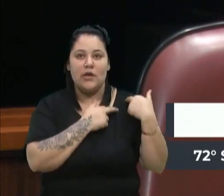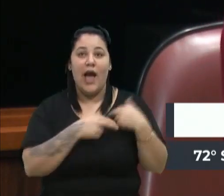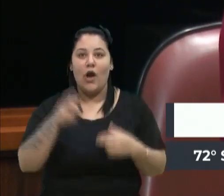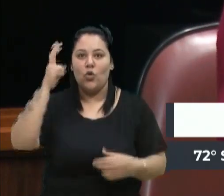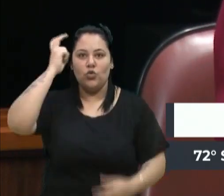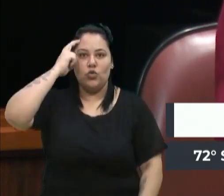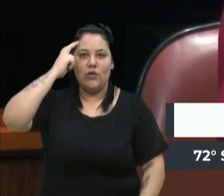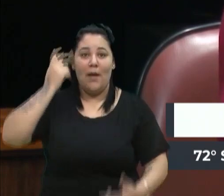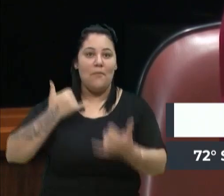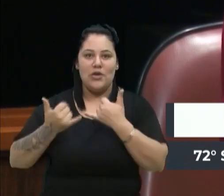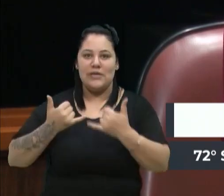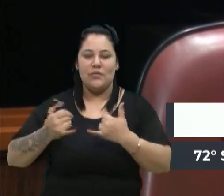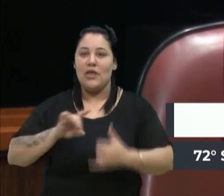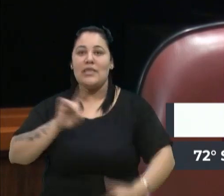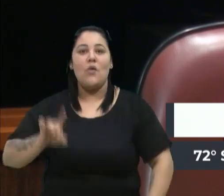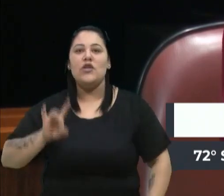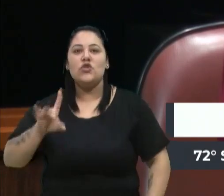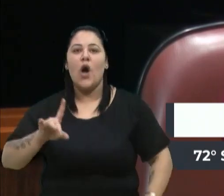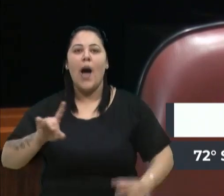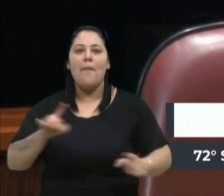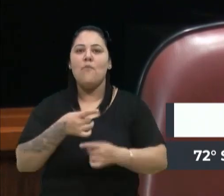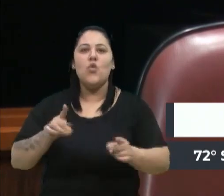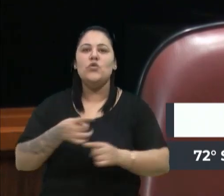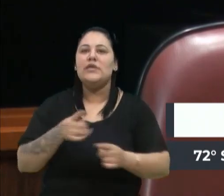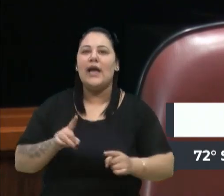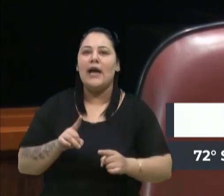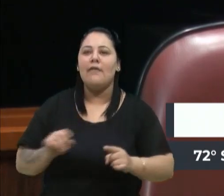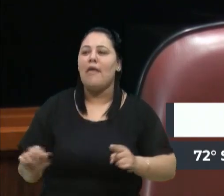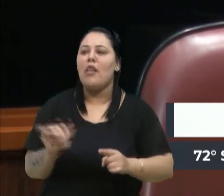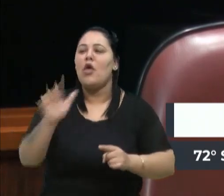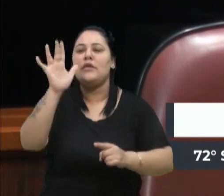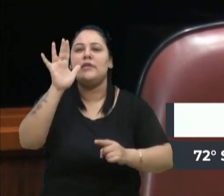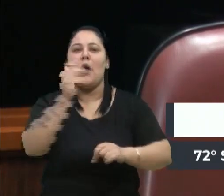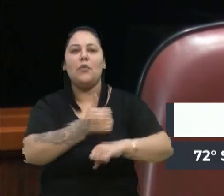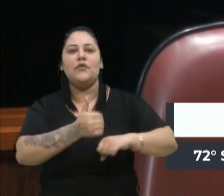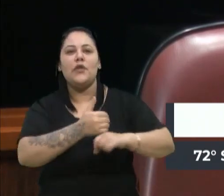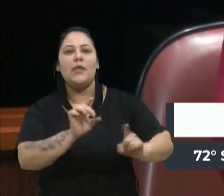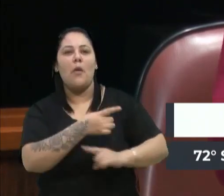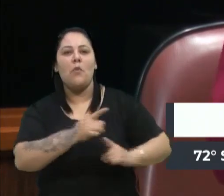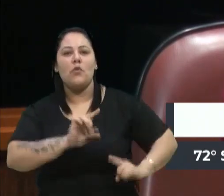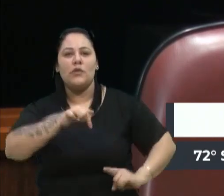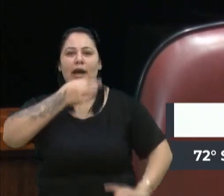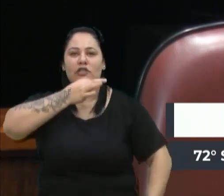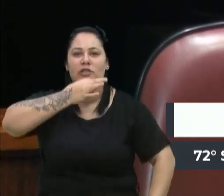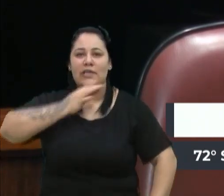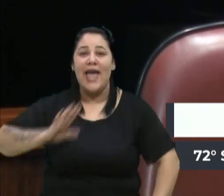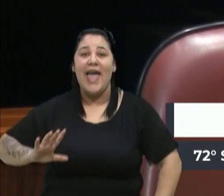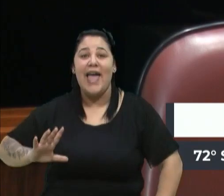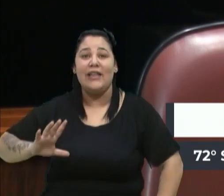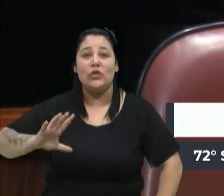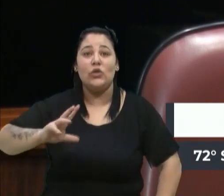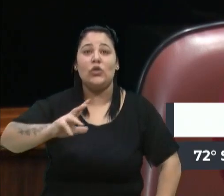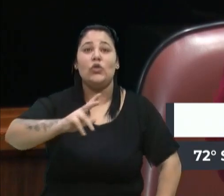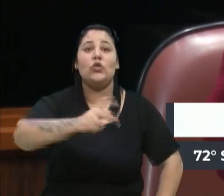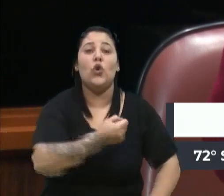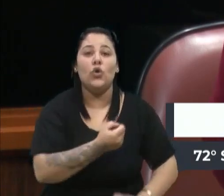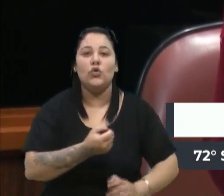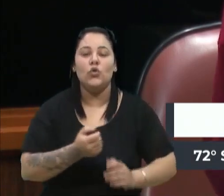é só a música daqui que vai valorizar um músico de Caxias. É toda uma